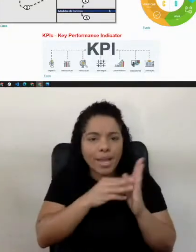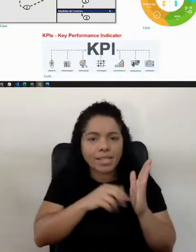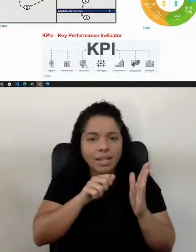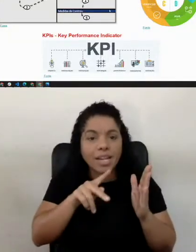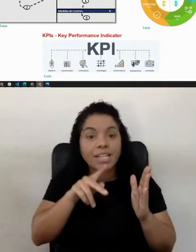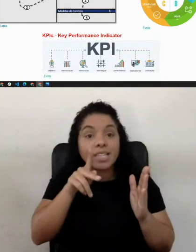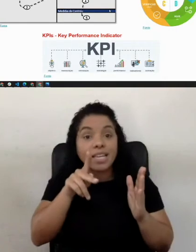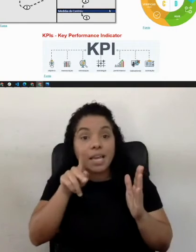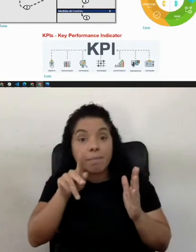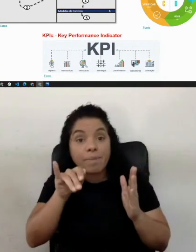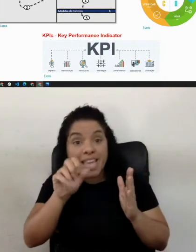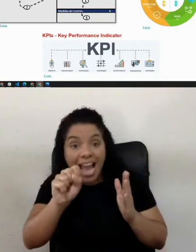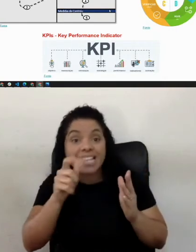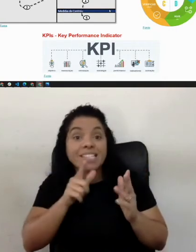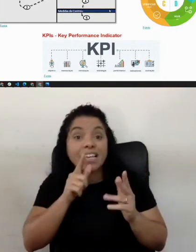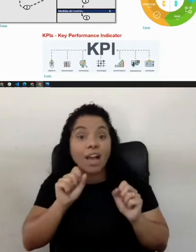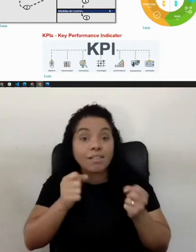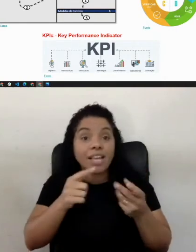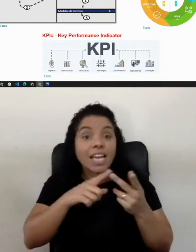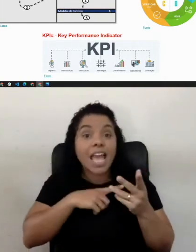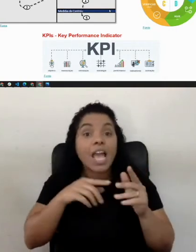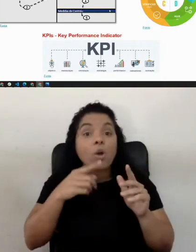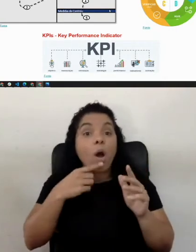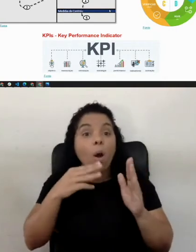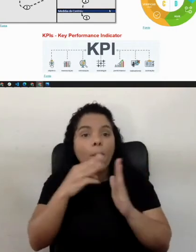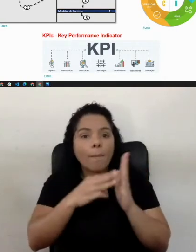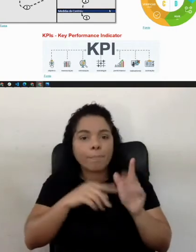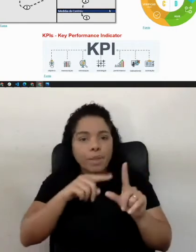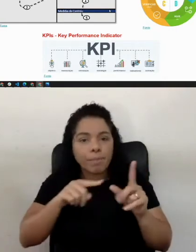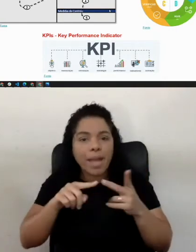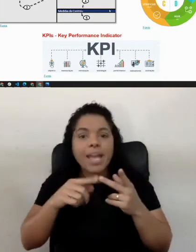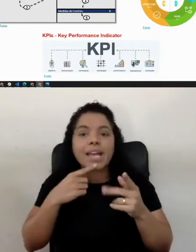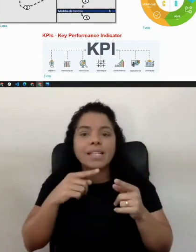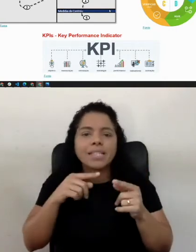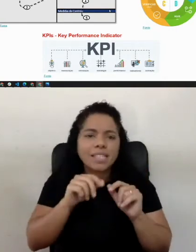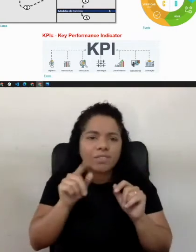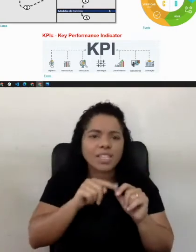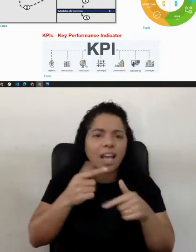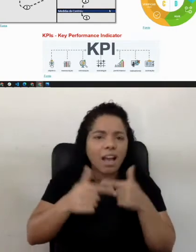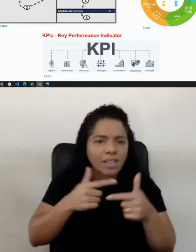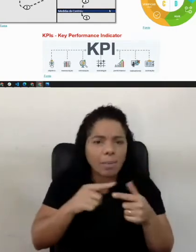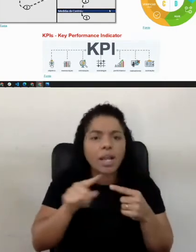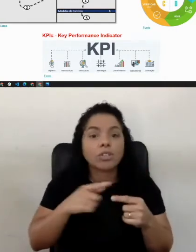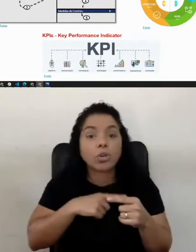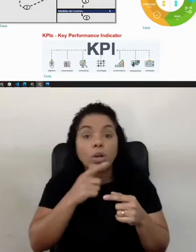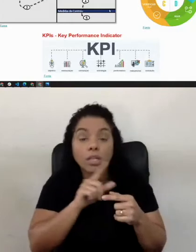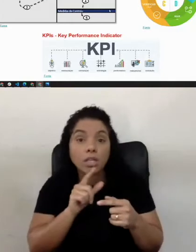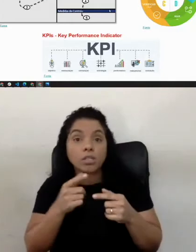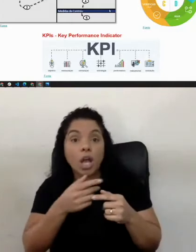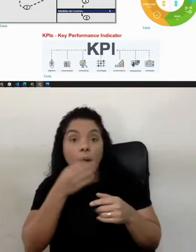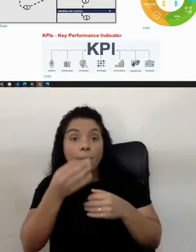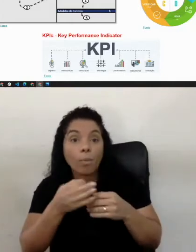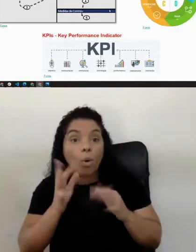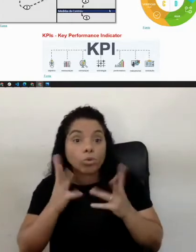gente vai estar trabalhando. E aí, com isso tudo de ferramenta, você consegue propor solução, melhorar,